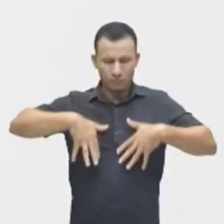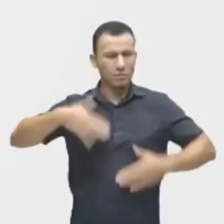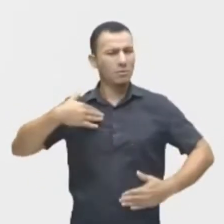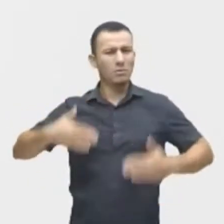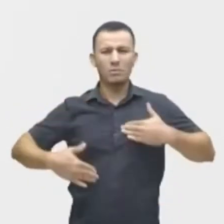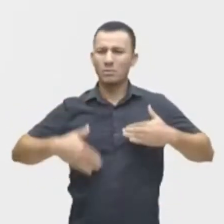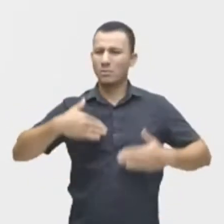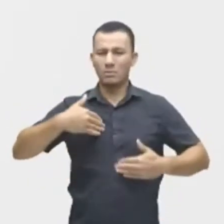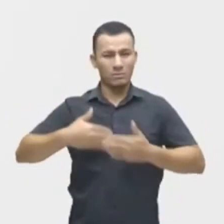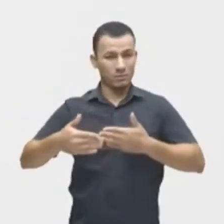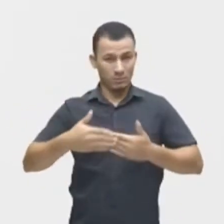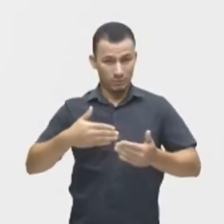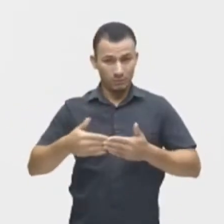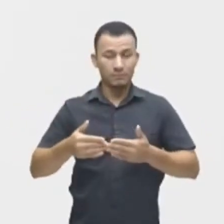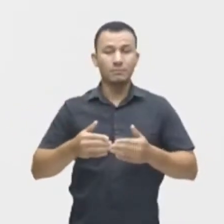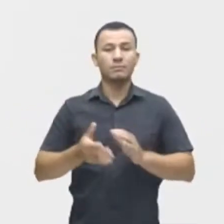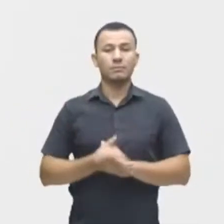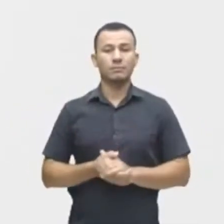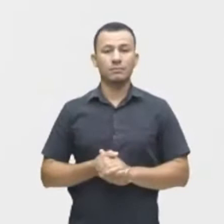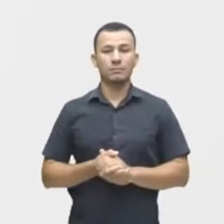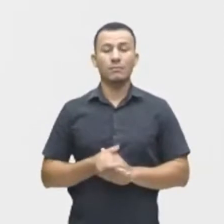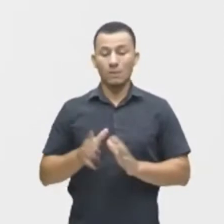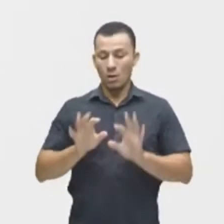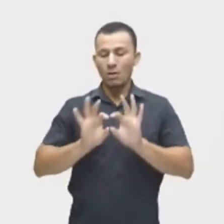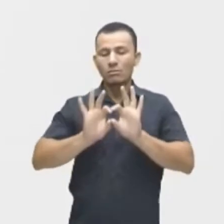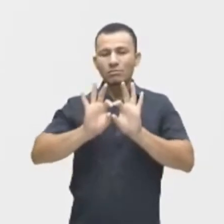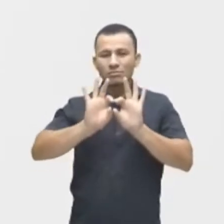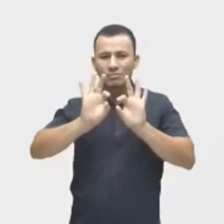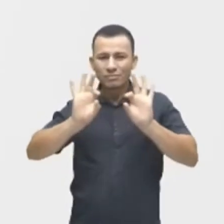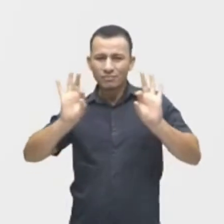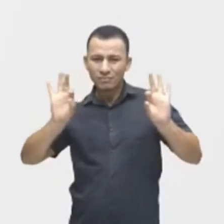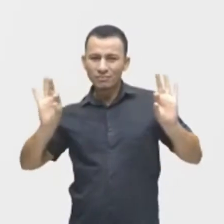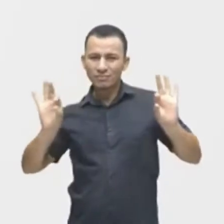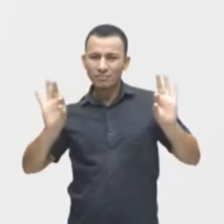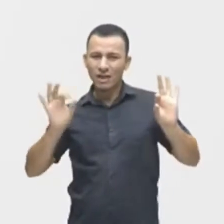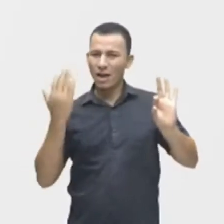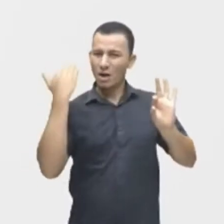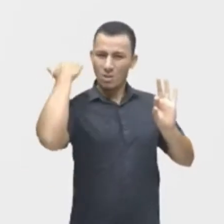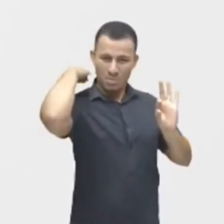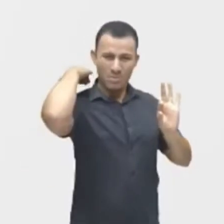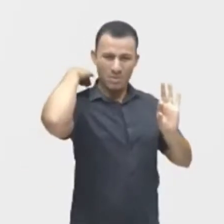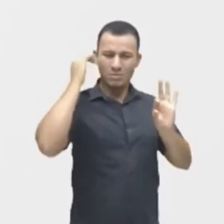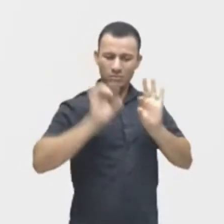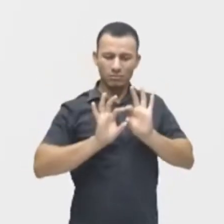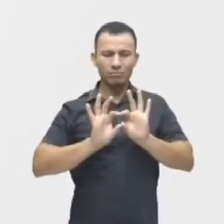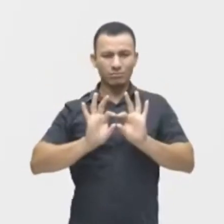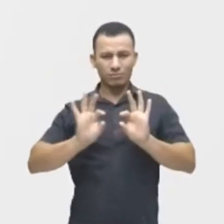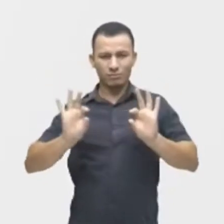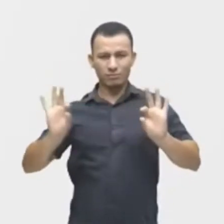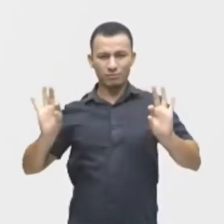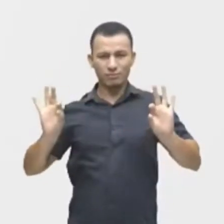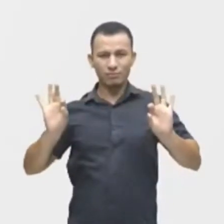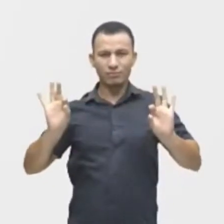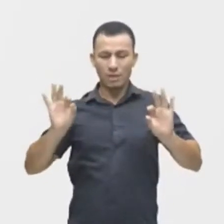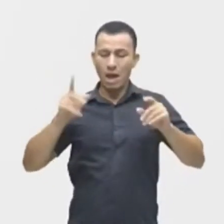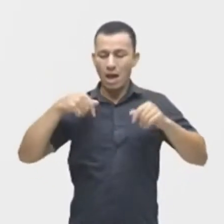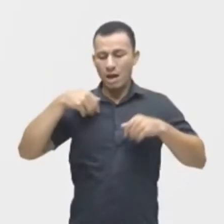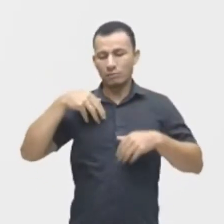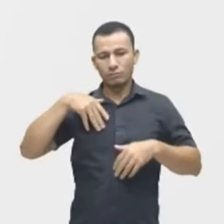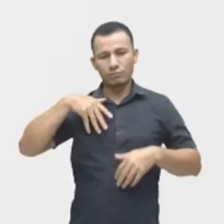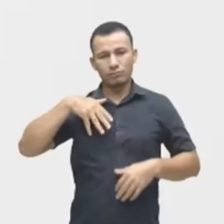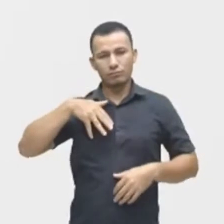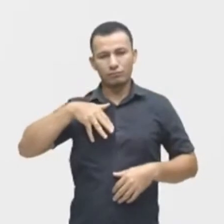corpo, e aí são as artérias pulmonar que levam o sangue do